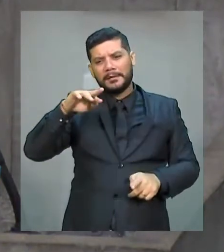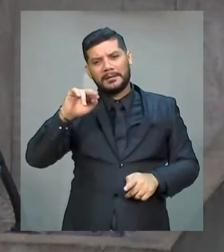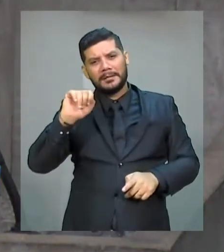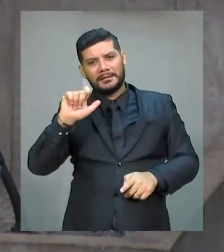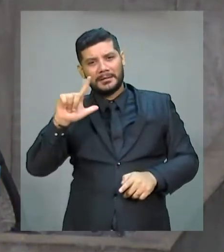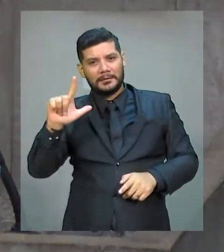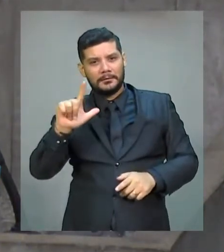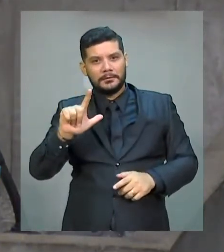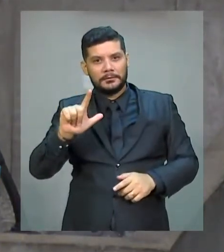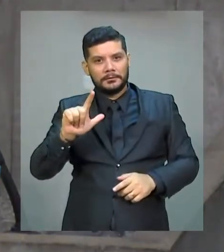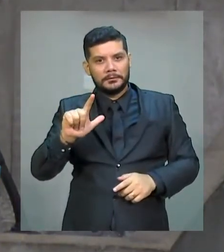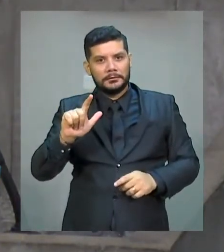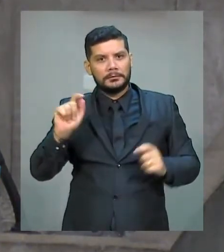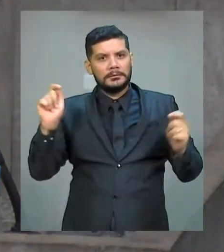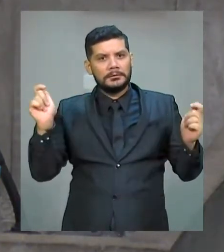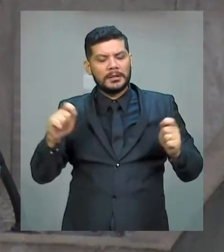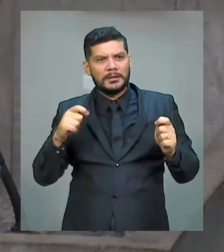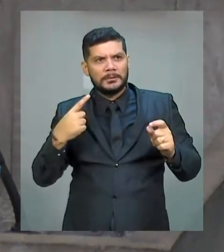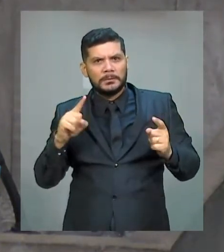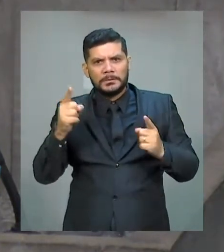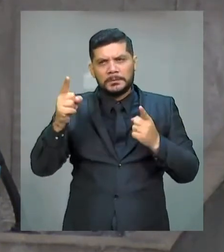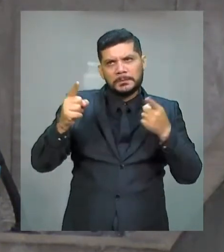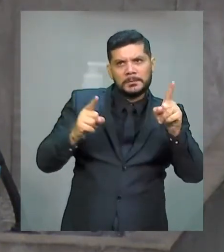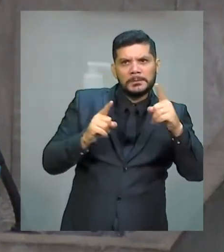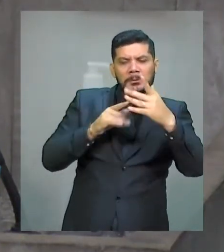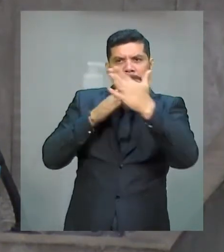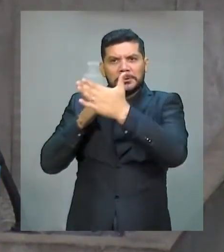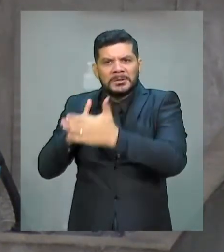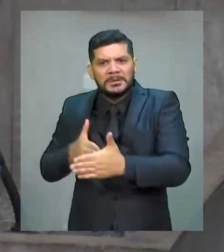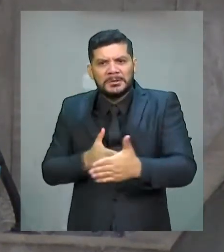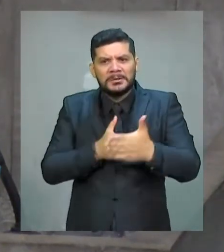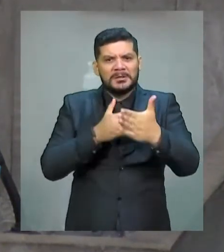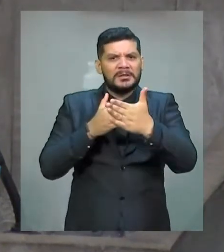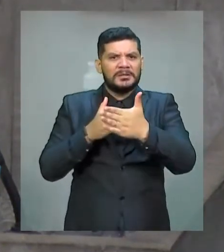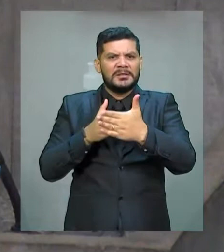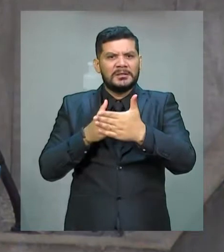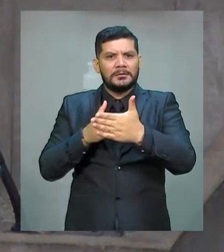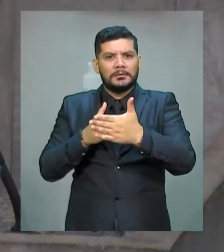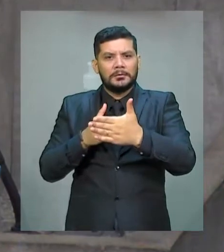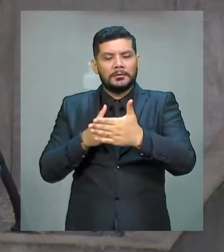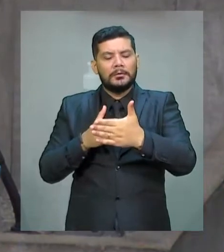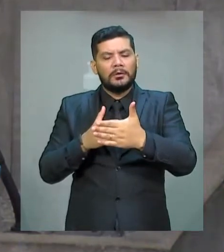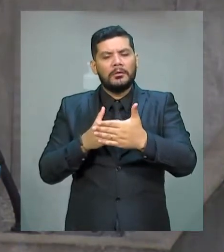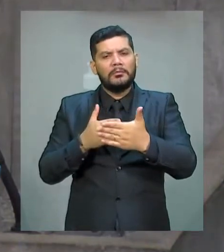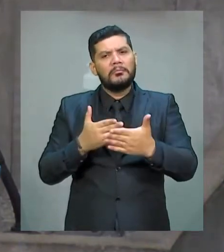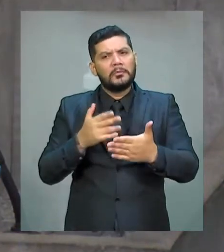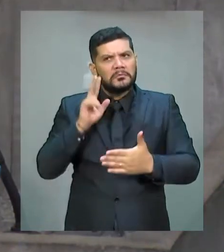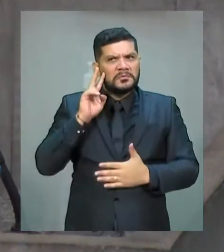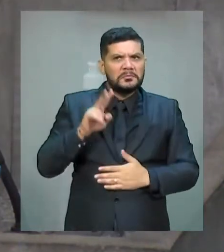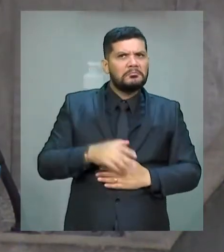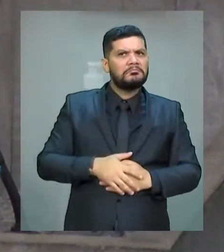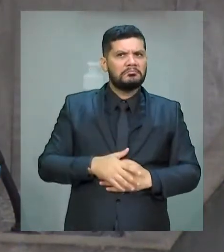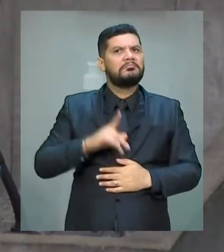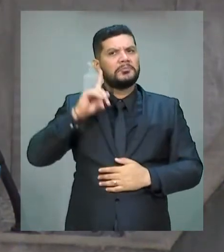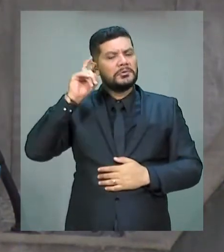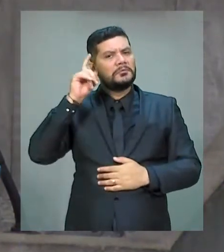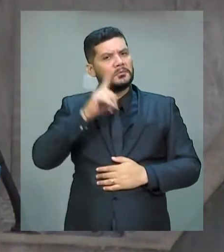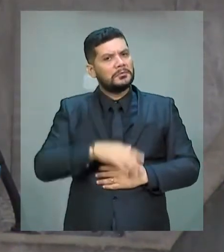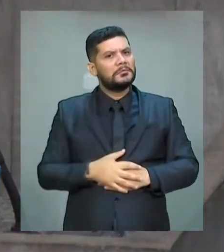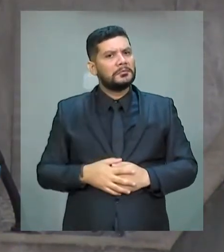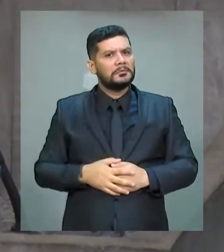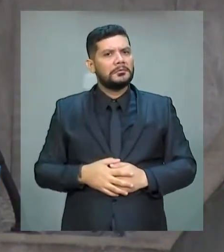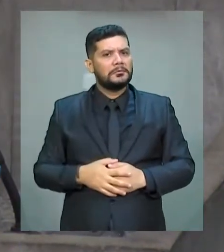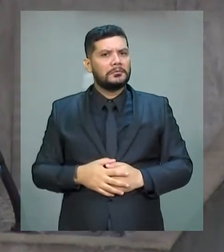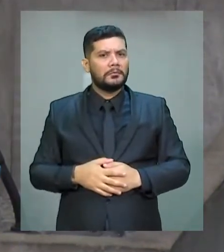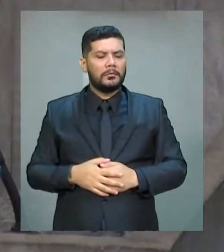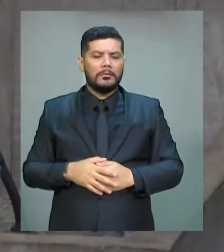acesso se faz mais difícil, eu já acho que se está a fazer muito. Reconheço a razão